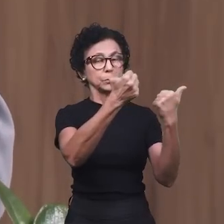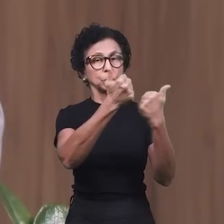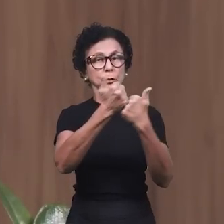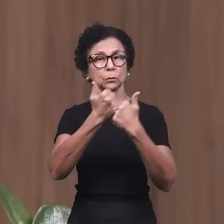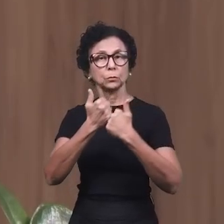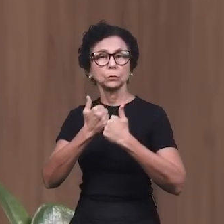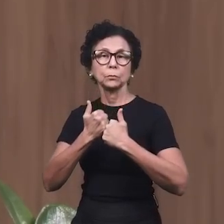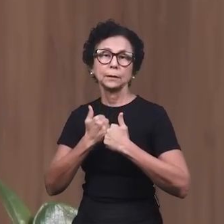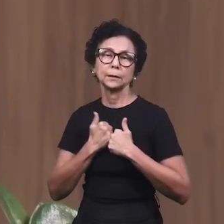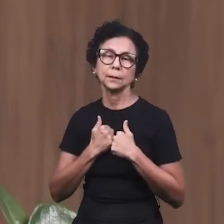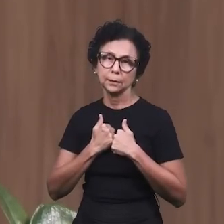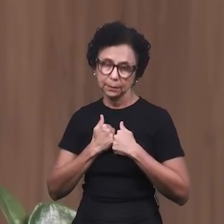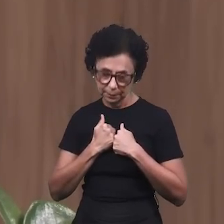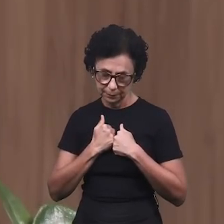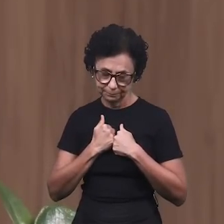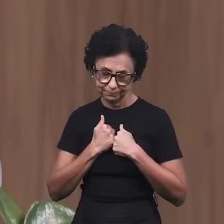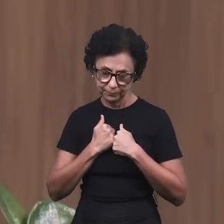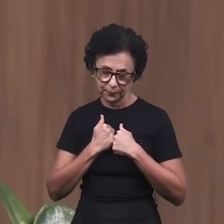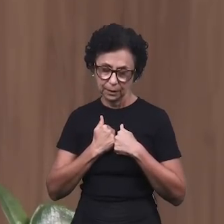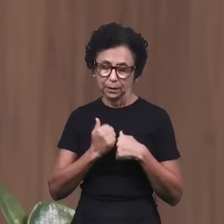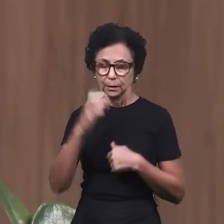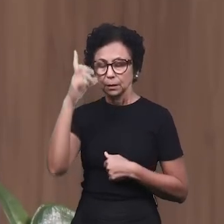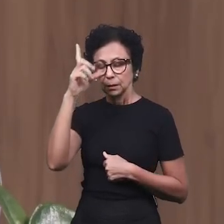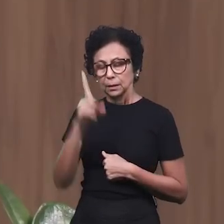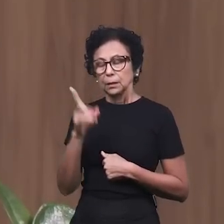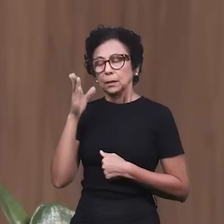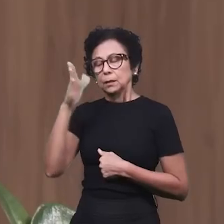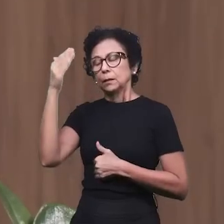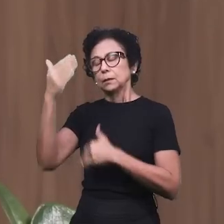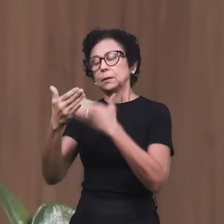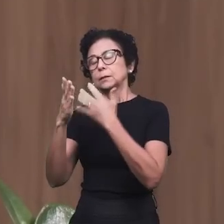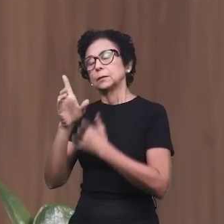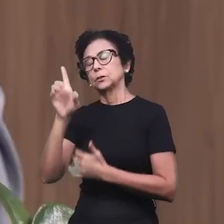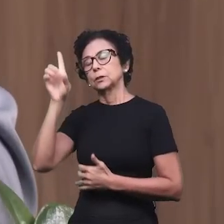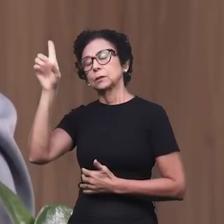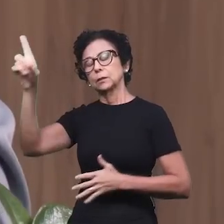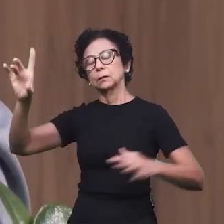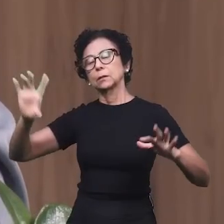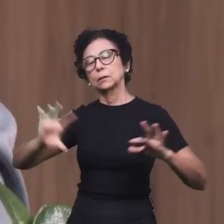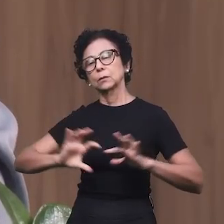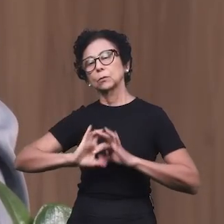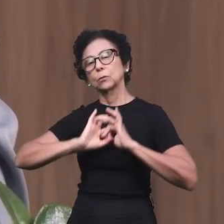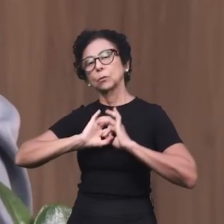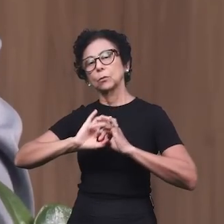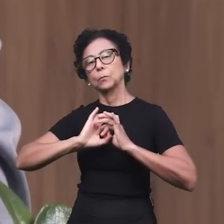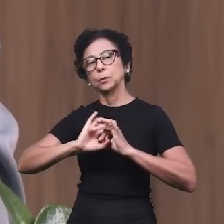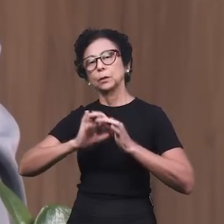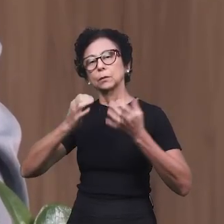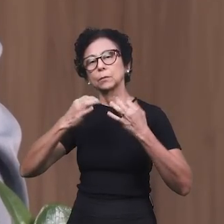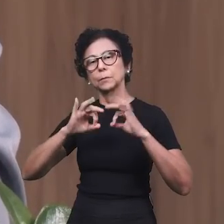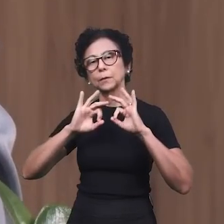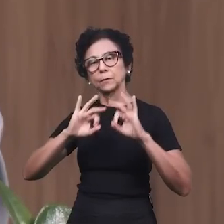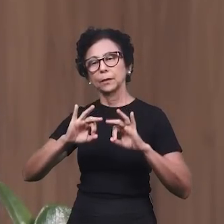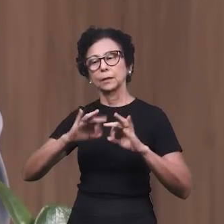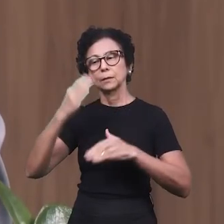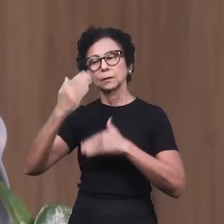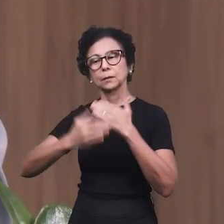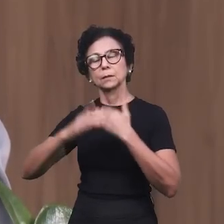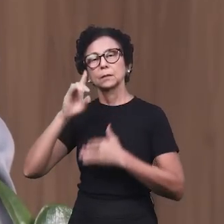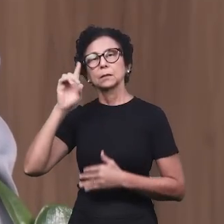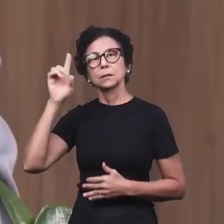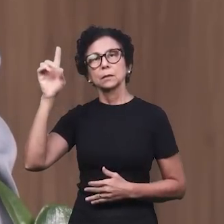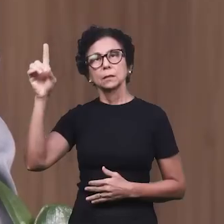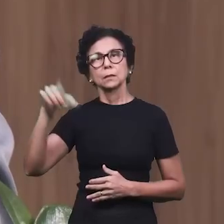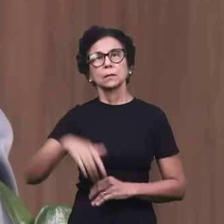poder entrar no Santo do Santo e poder gozar dessa comunhão plena com Deus. Que